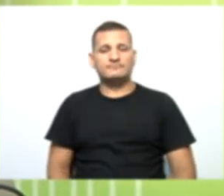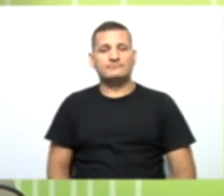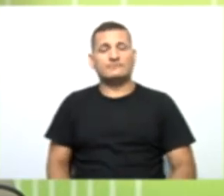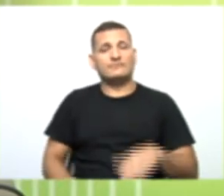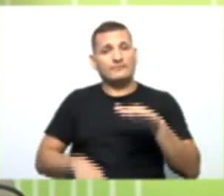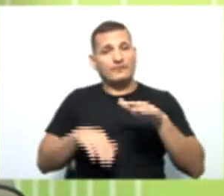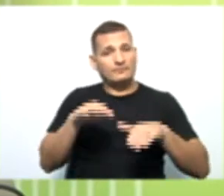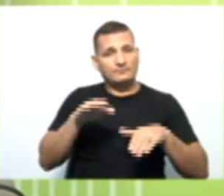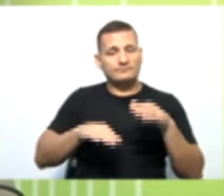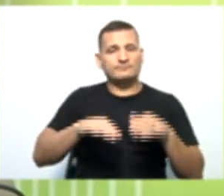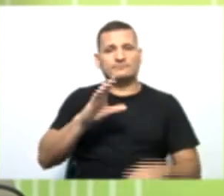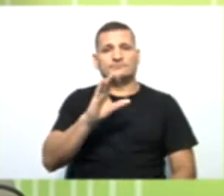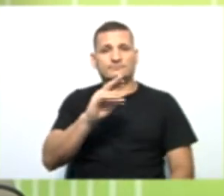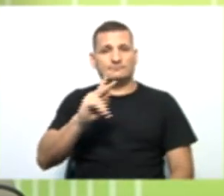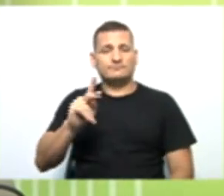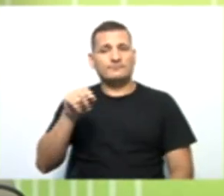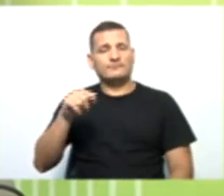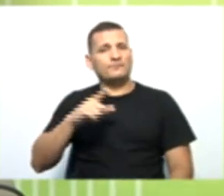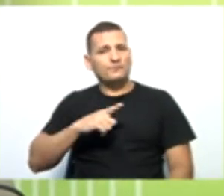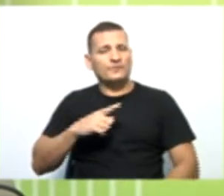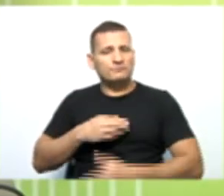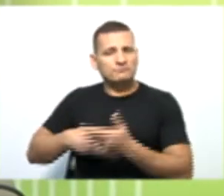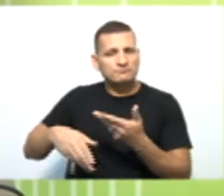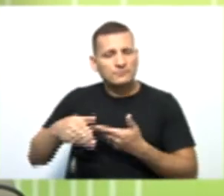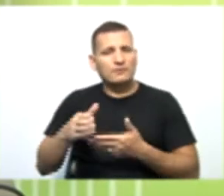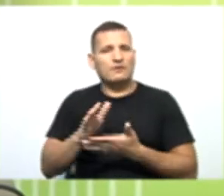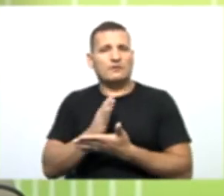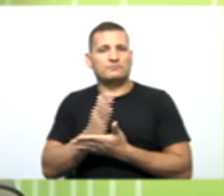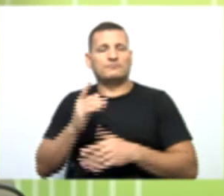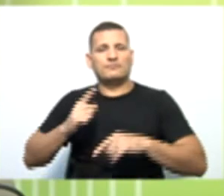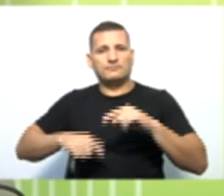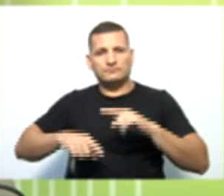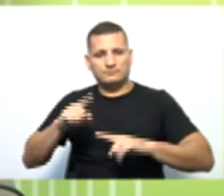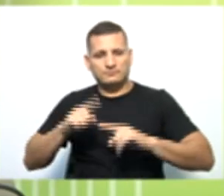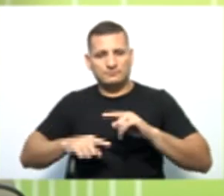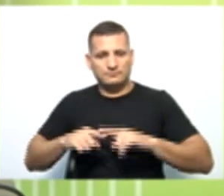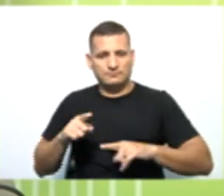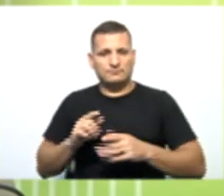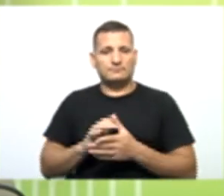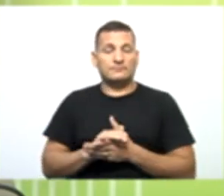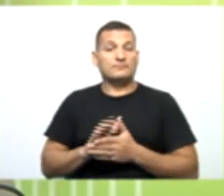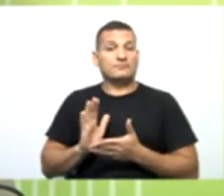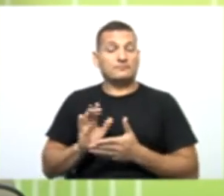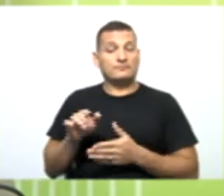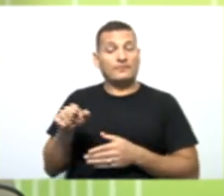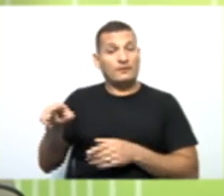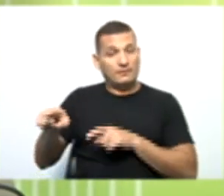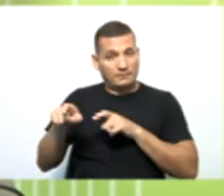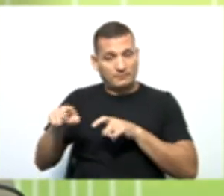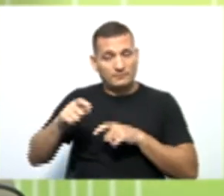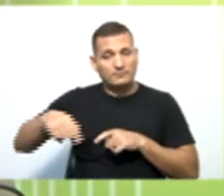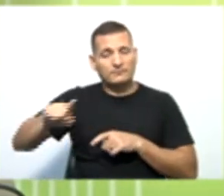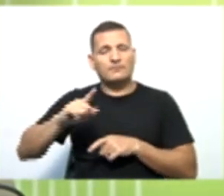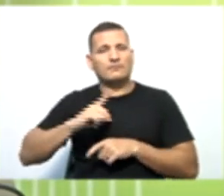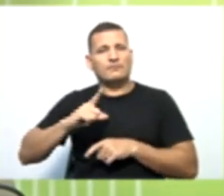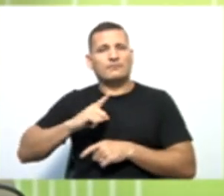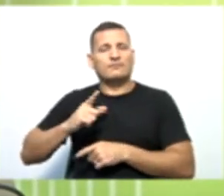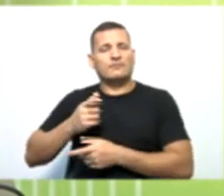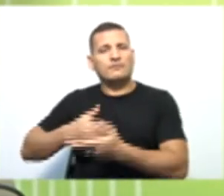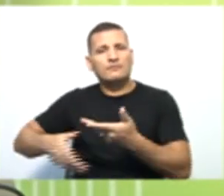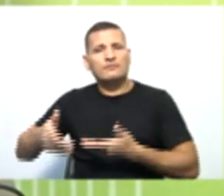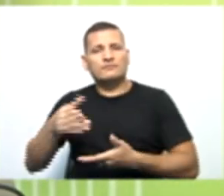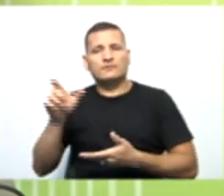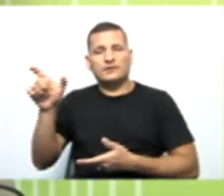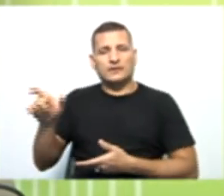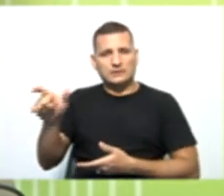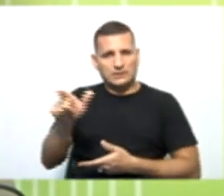a cooperativa, ela compartilha alguns materiais e os produtores que têm a relação com o cliente,